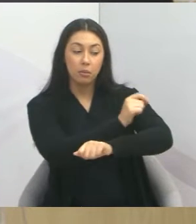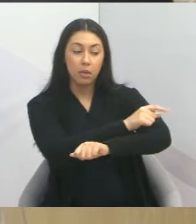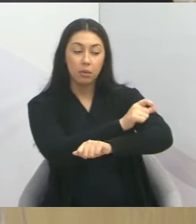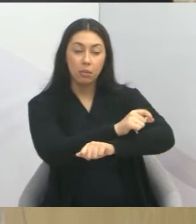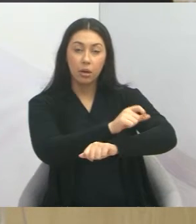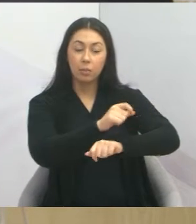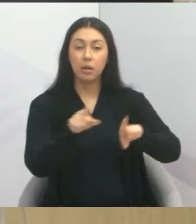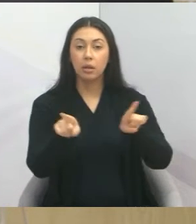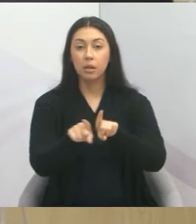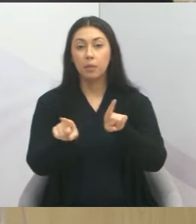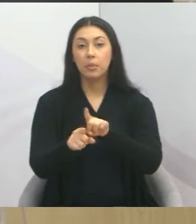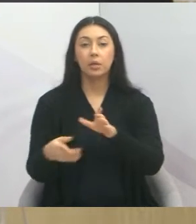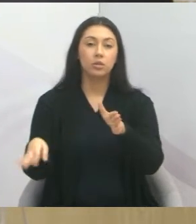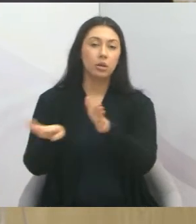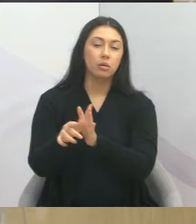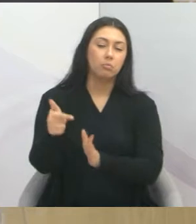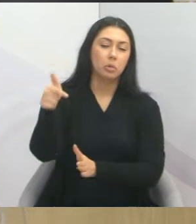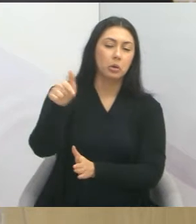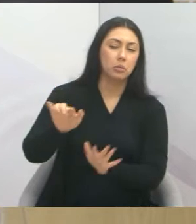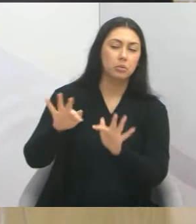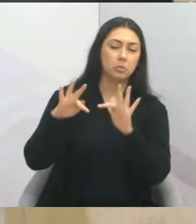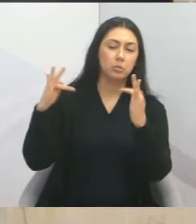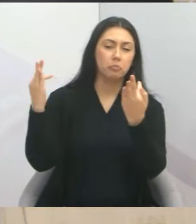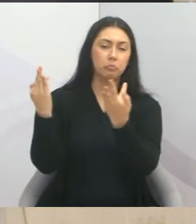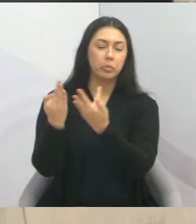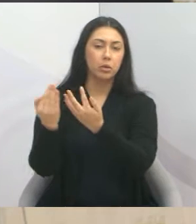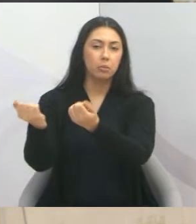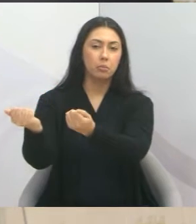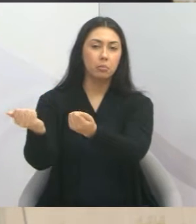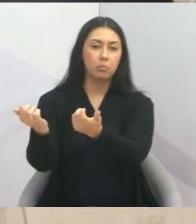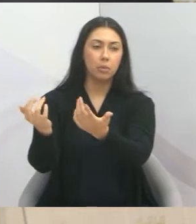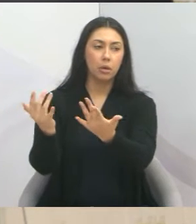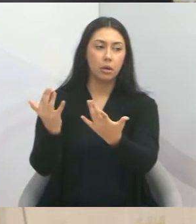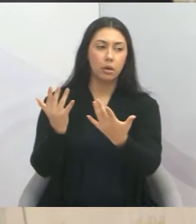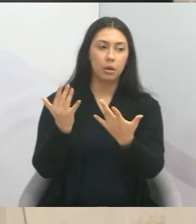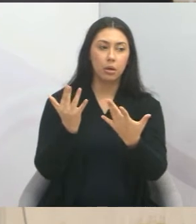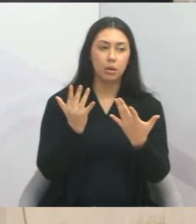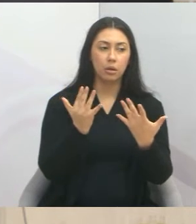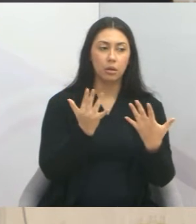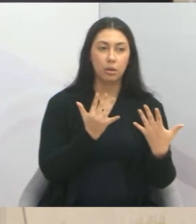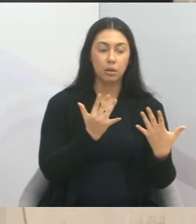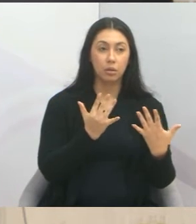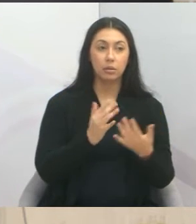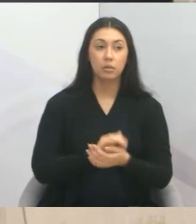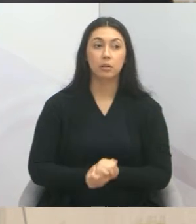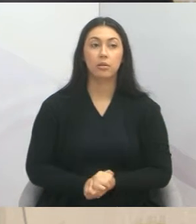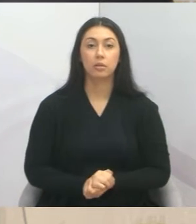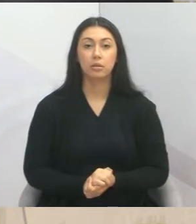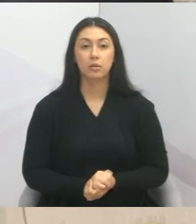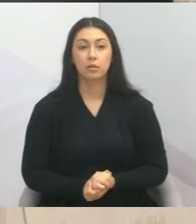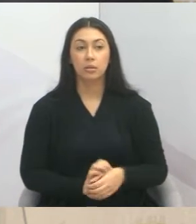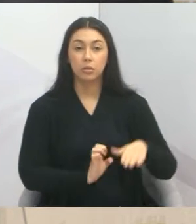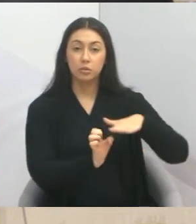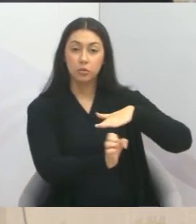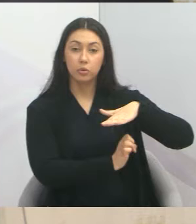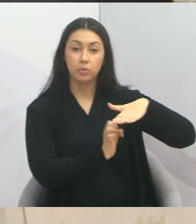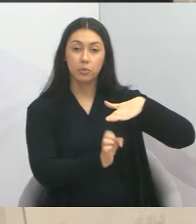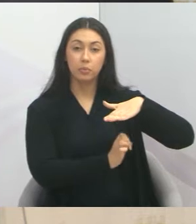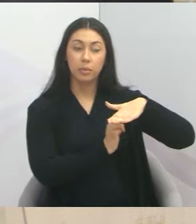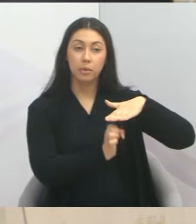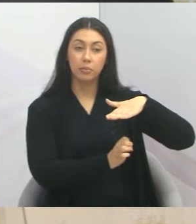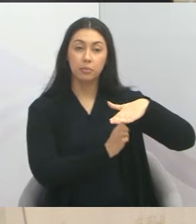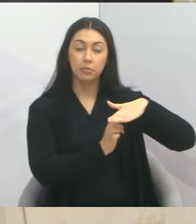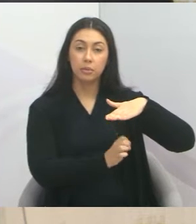Figueira também chegaram os coxinhas senis e os imigrantes que vieram por meio da de apenas meio de